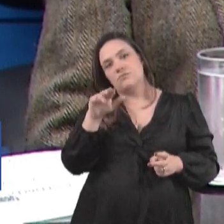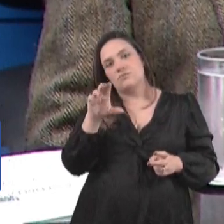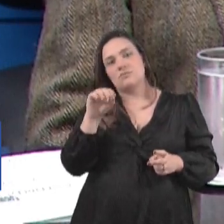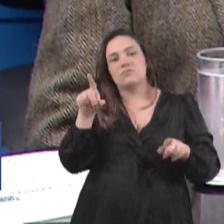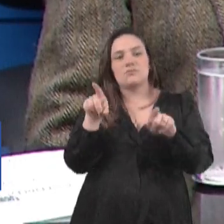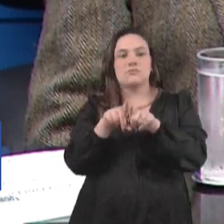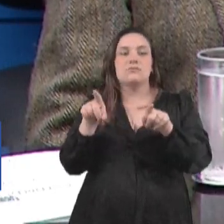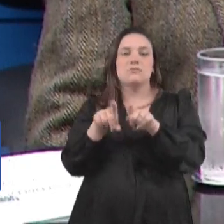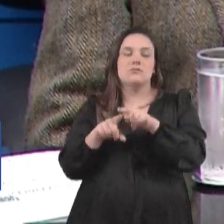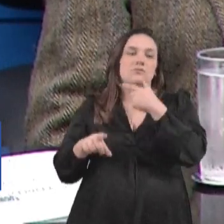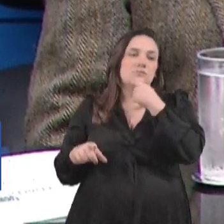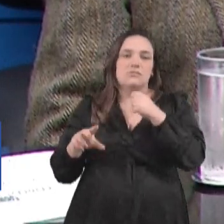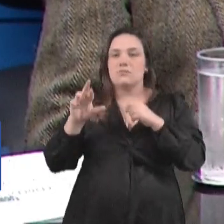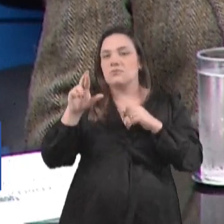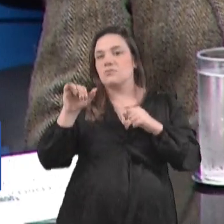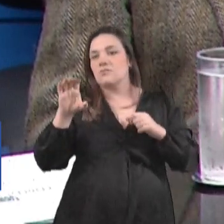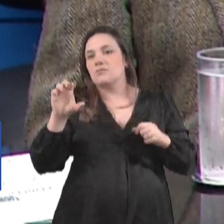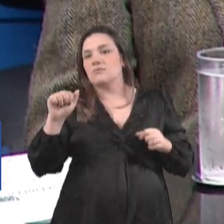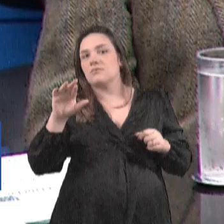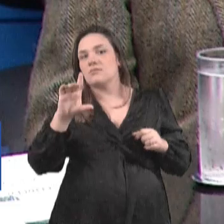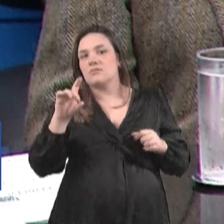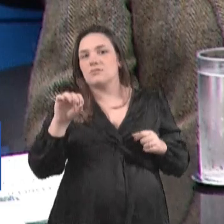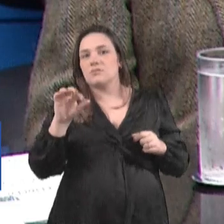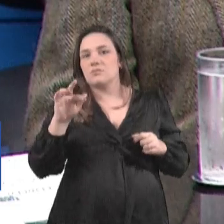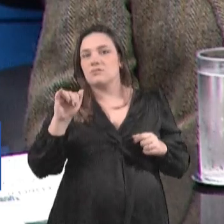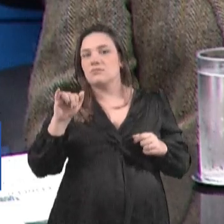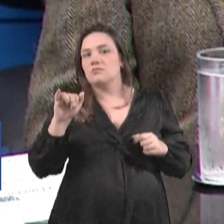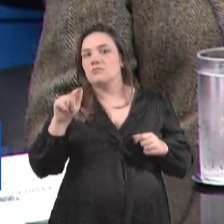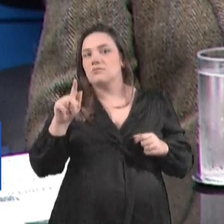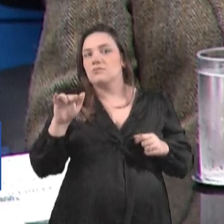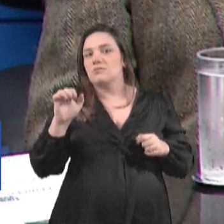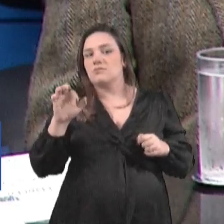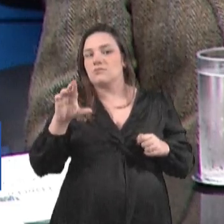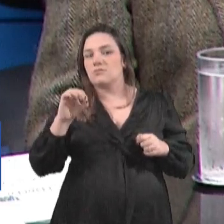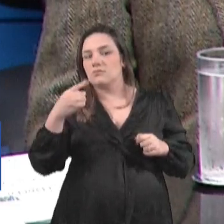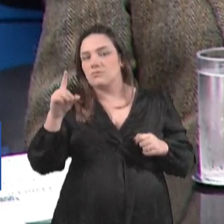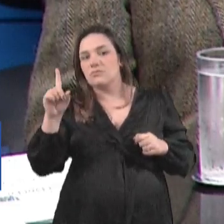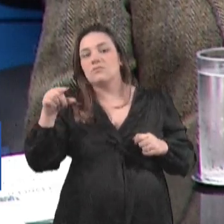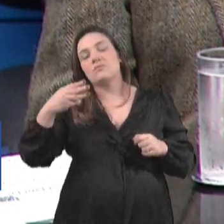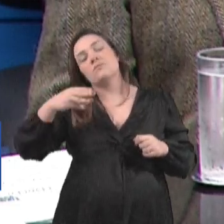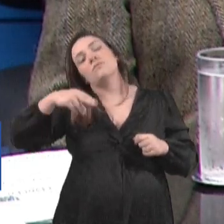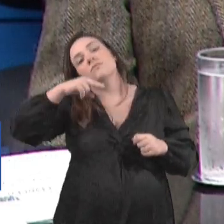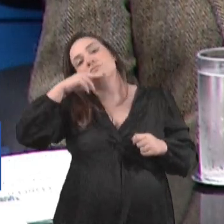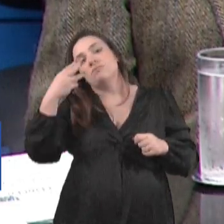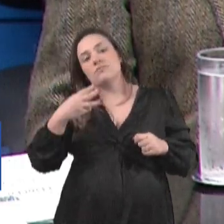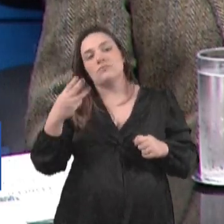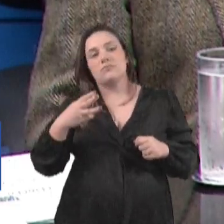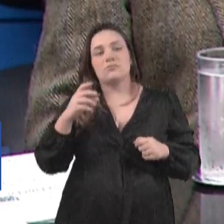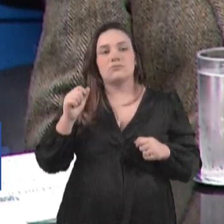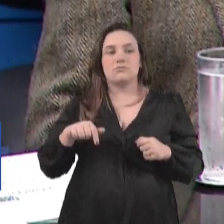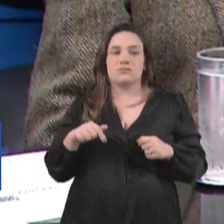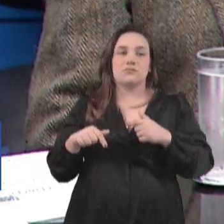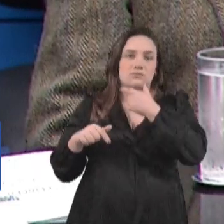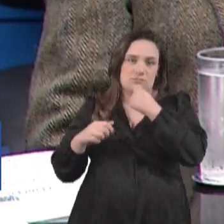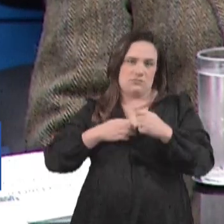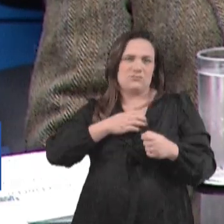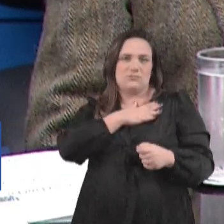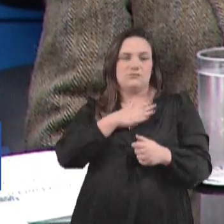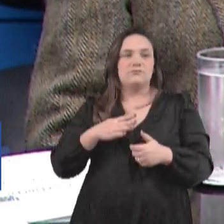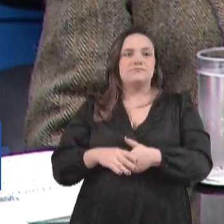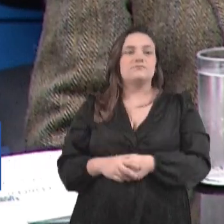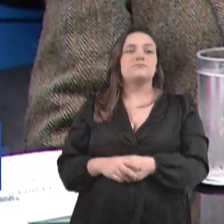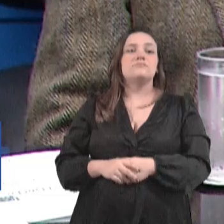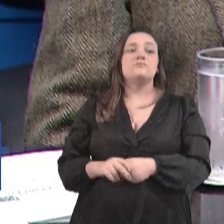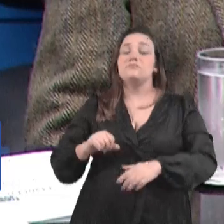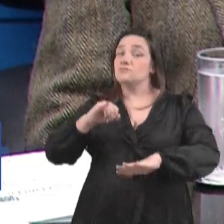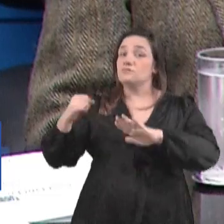por Ricardo Figueiró, aqui ao meu lado, que é trineto de Pedro José Rufino. O Instituto, desde a